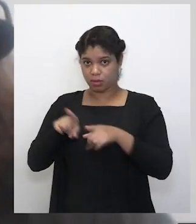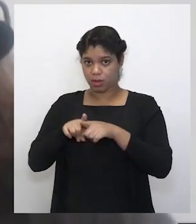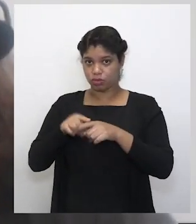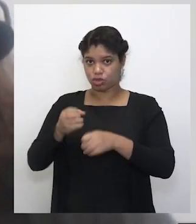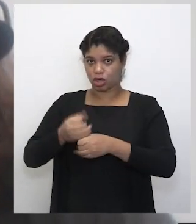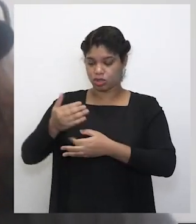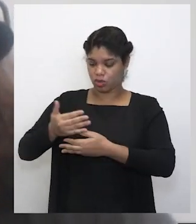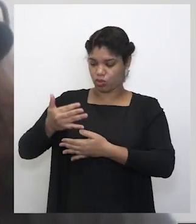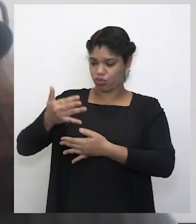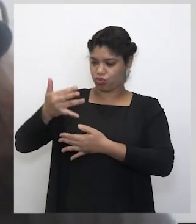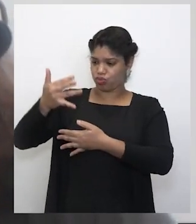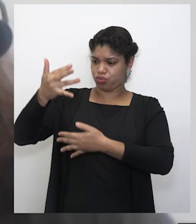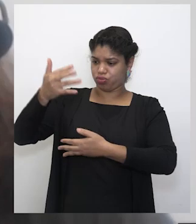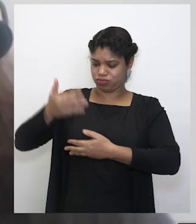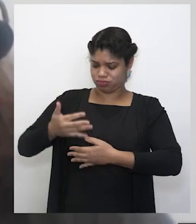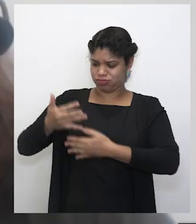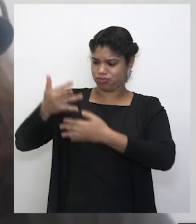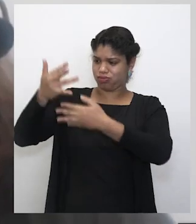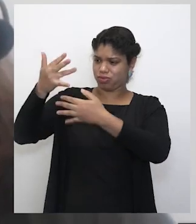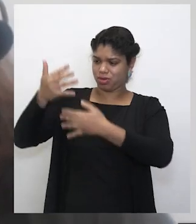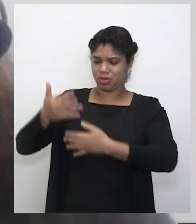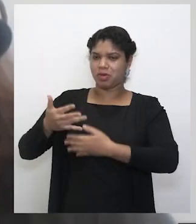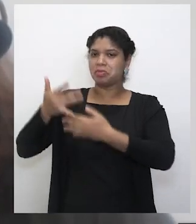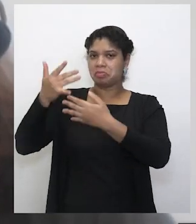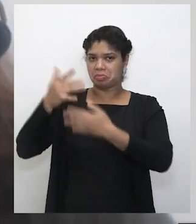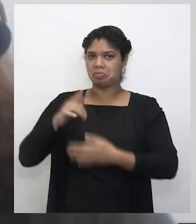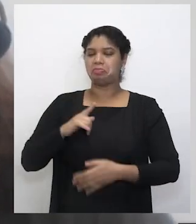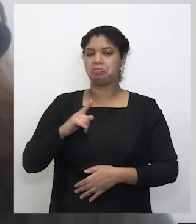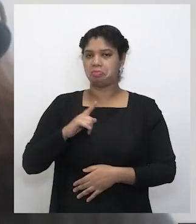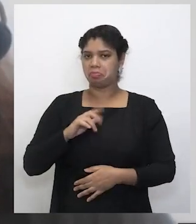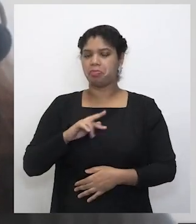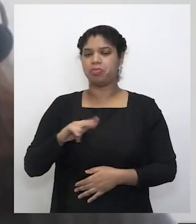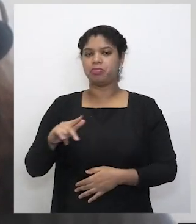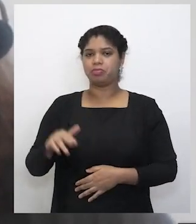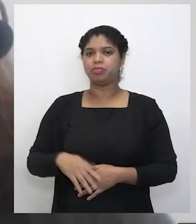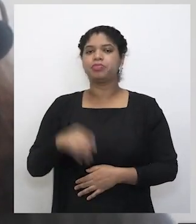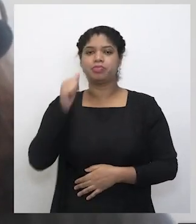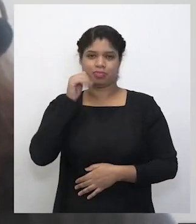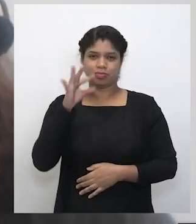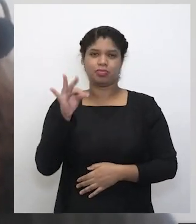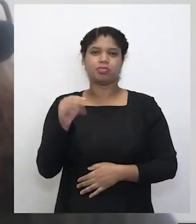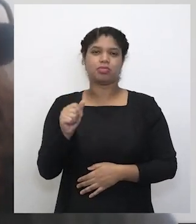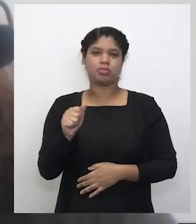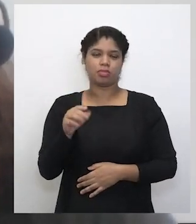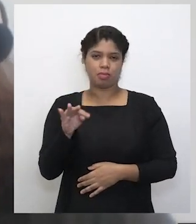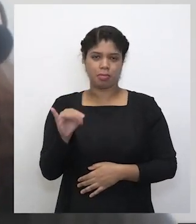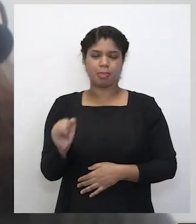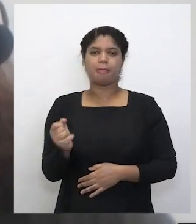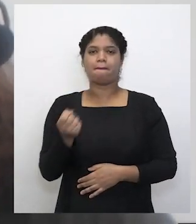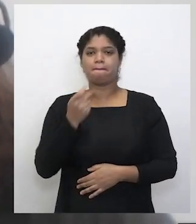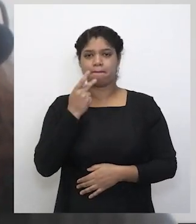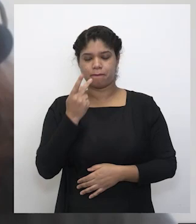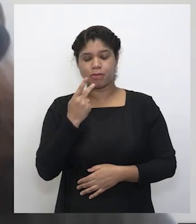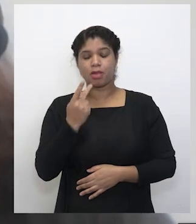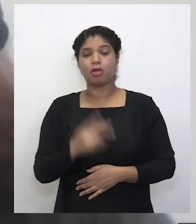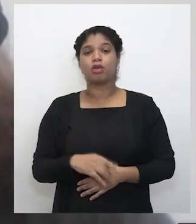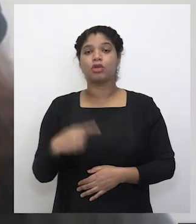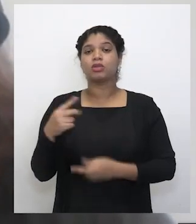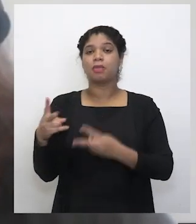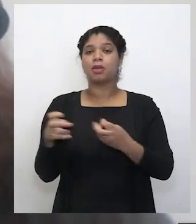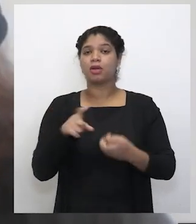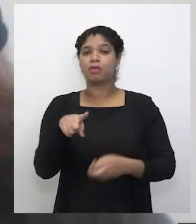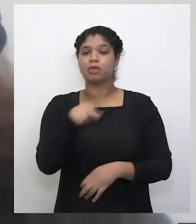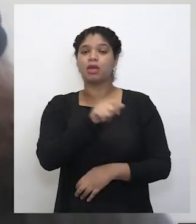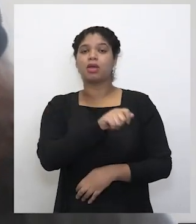aqui enquanto estava passando os 4 minutos, e a Tati falando, a gente percebe que aqui os professores